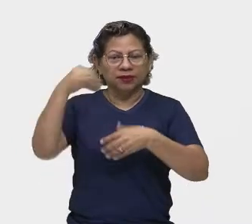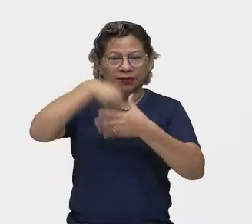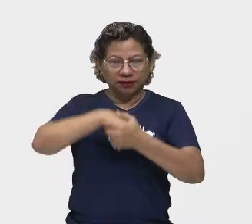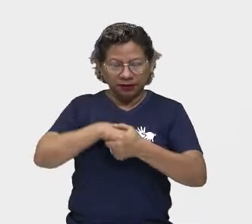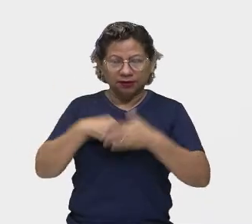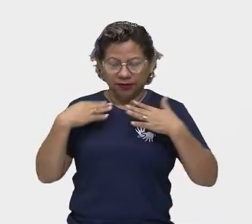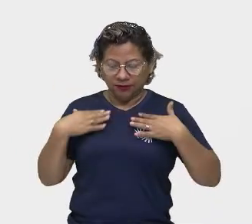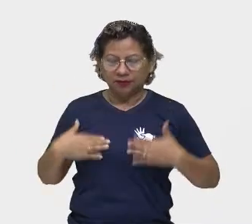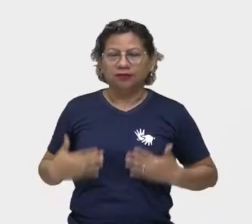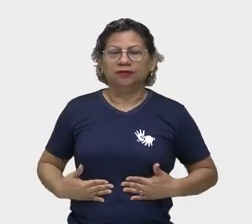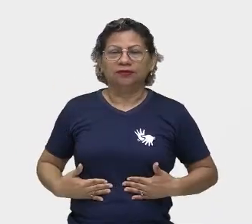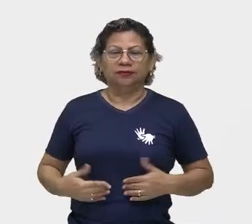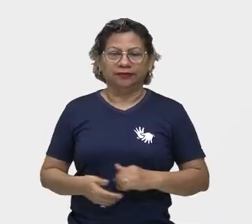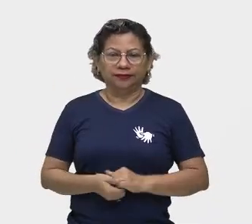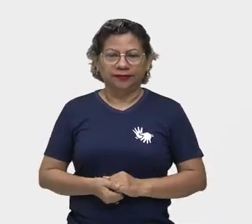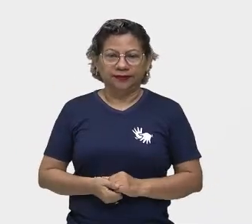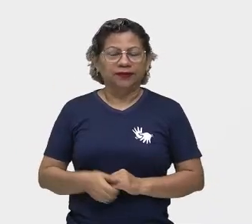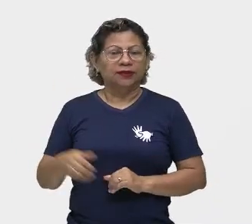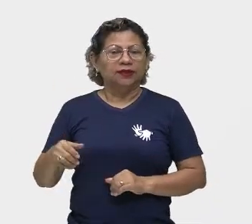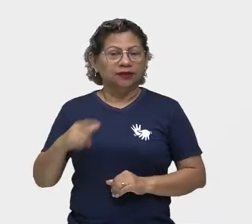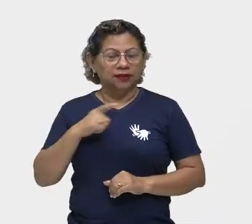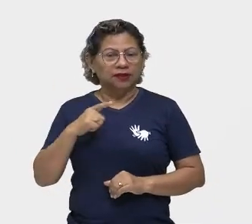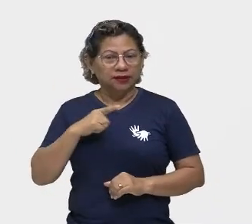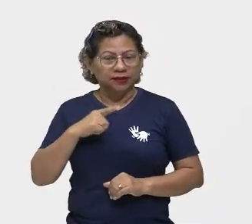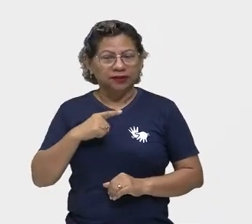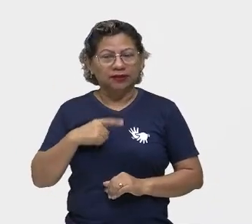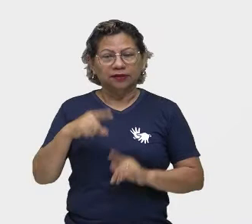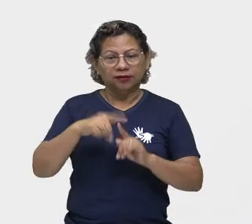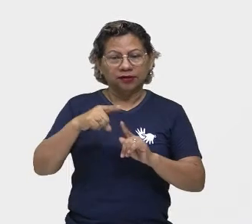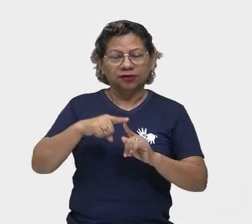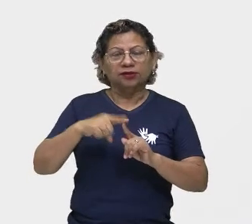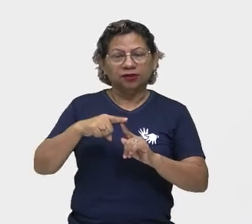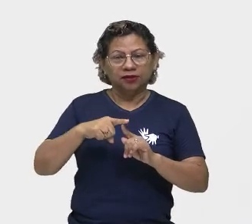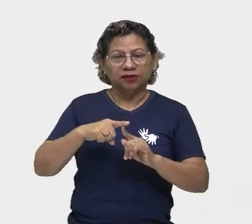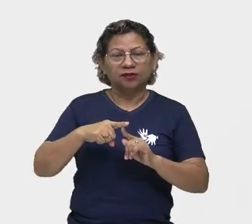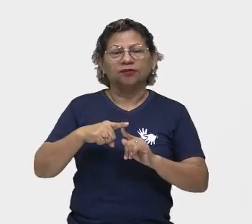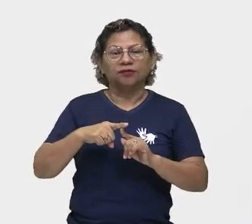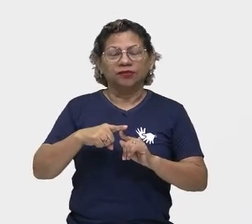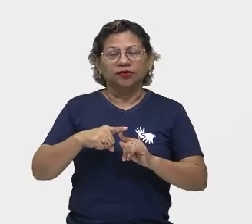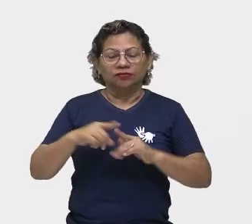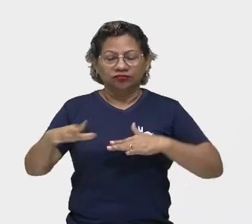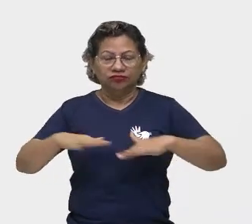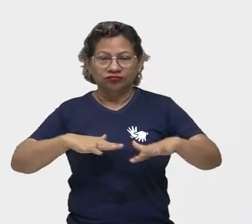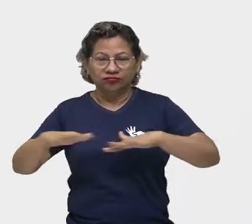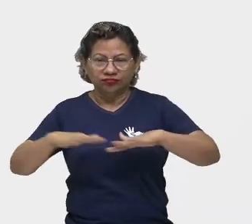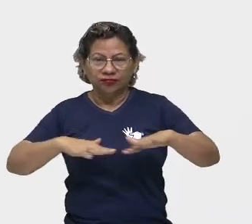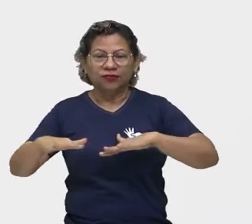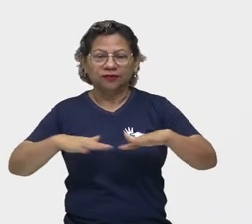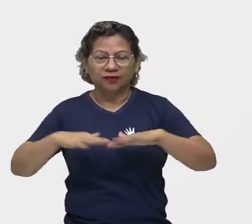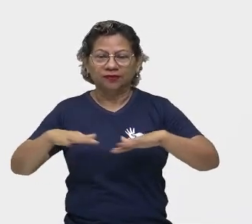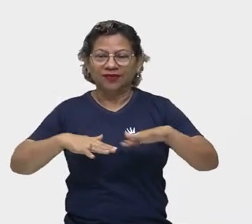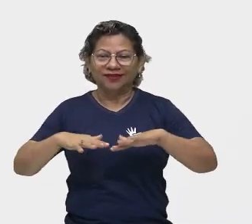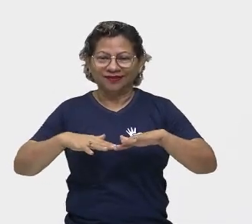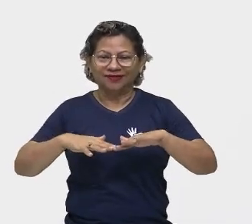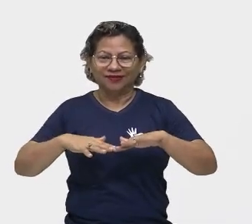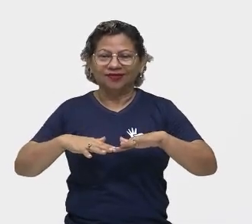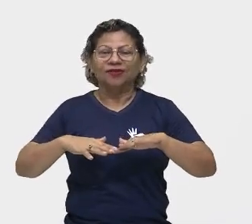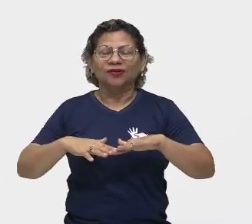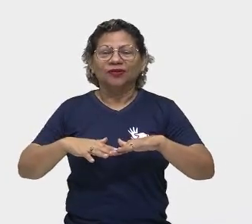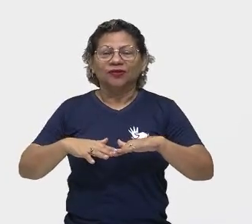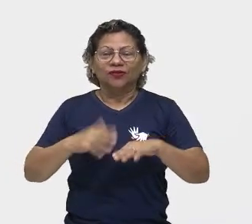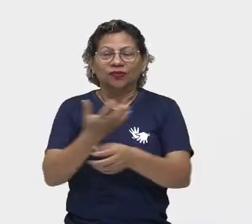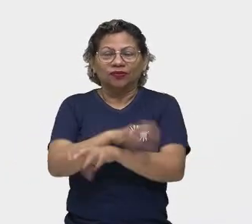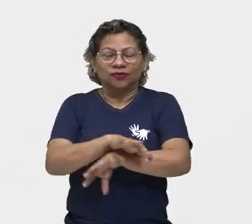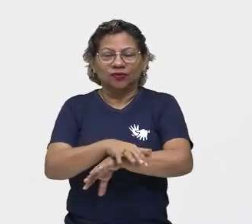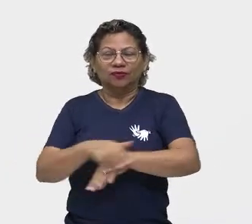Tá bom então a gente tem ali a função do sistema esquelético além do movimento né que dá